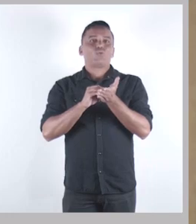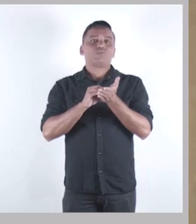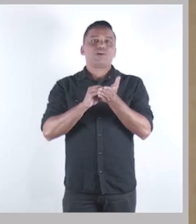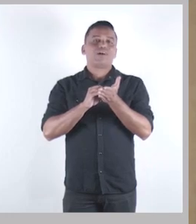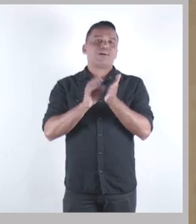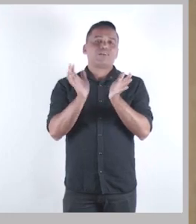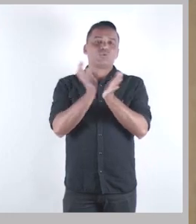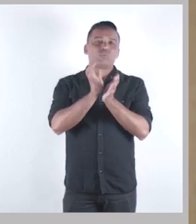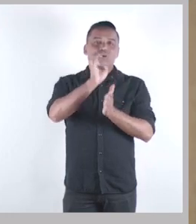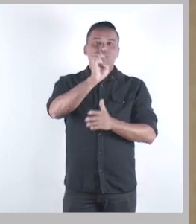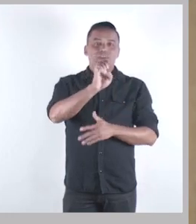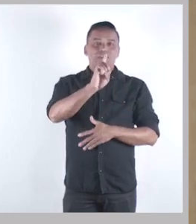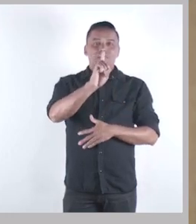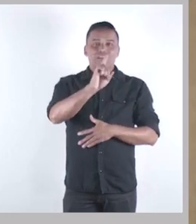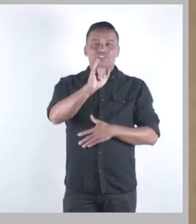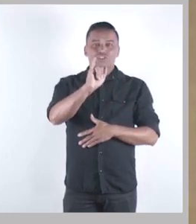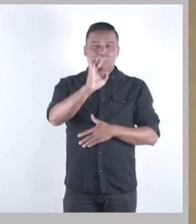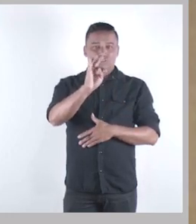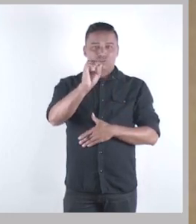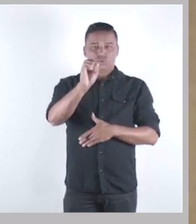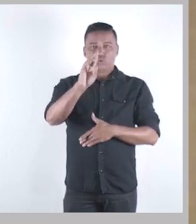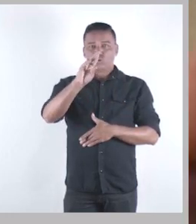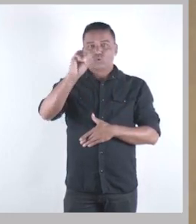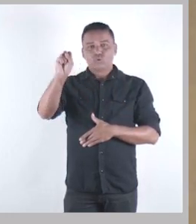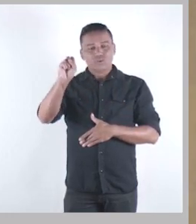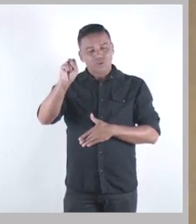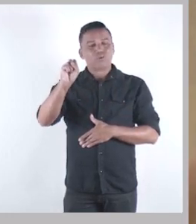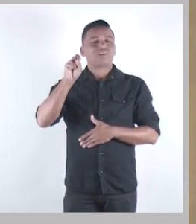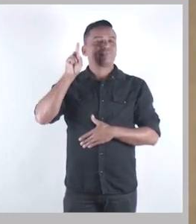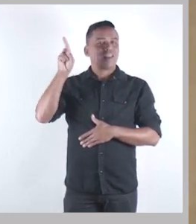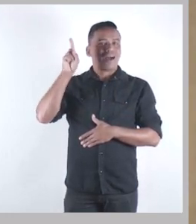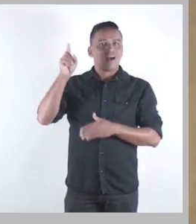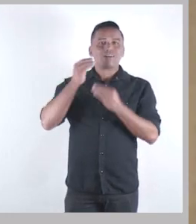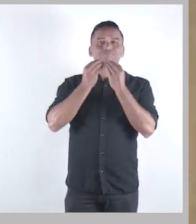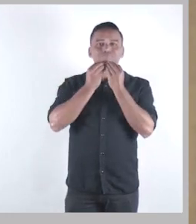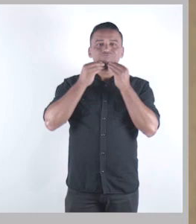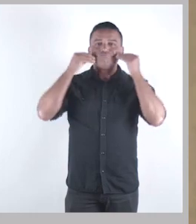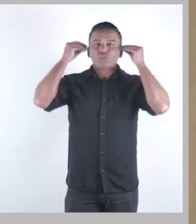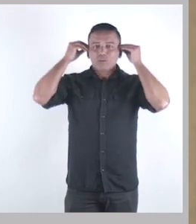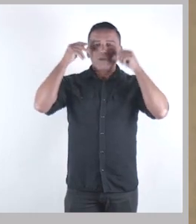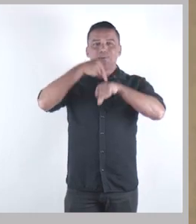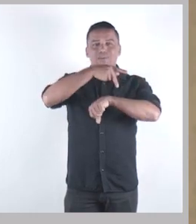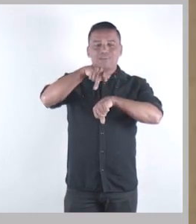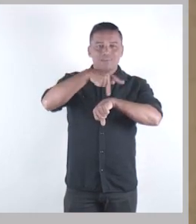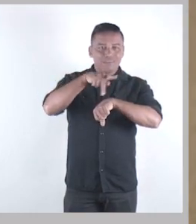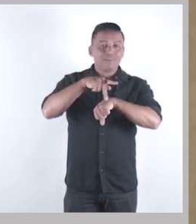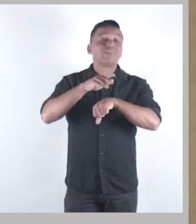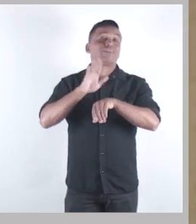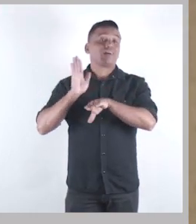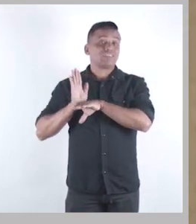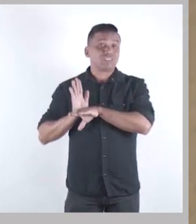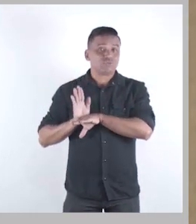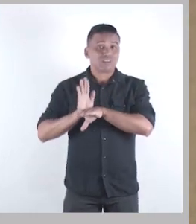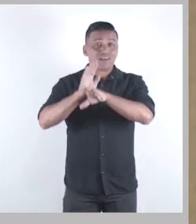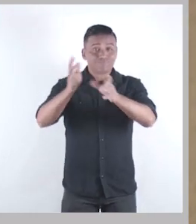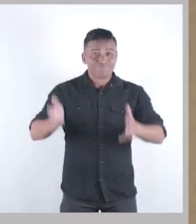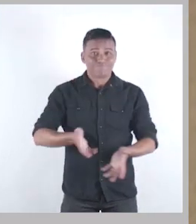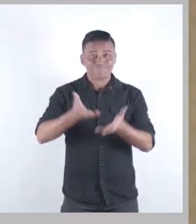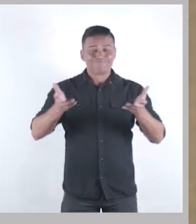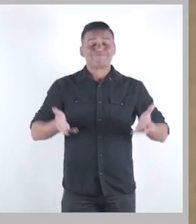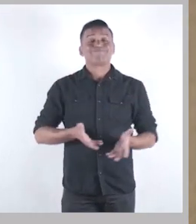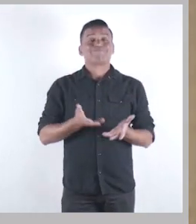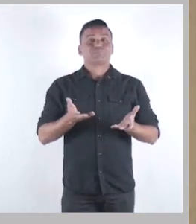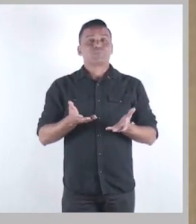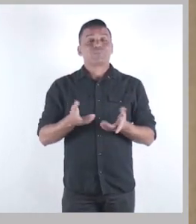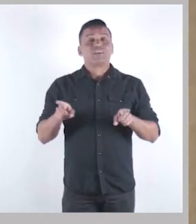outros países africanos de língua oficial portuguesa, a falta de editoras, a falta de livro. Sim. Tentar cobrir essa lacuna na perspectiva, por um lado,